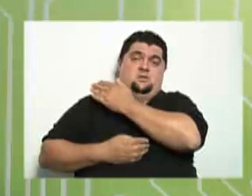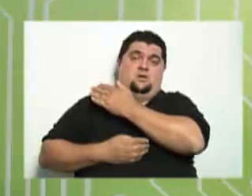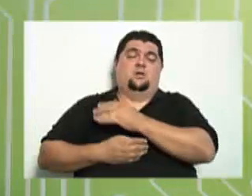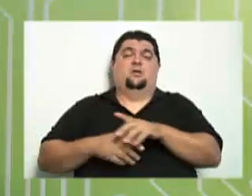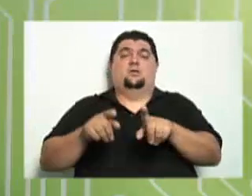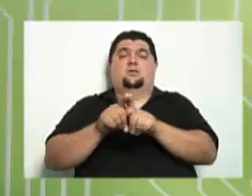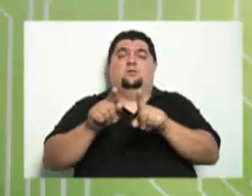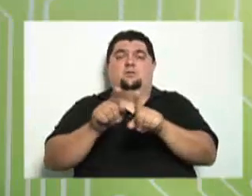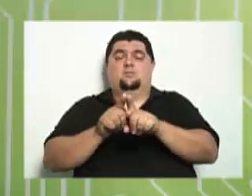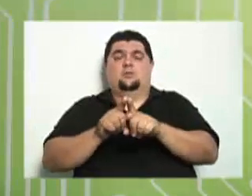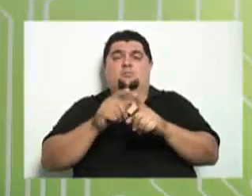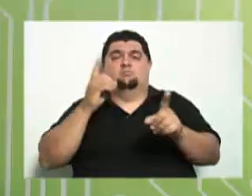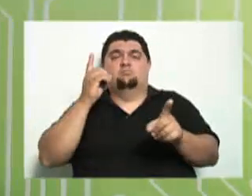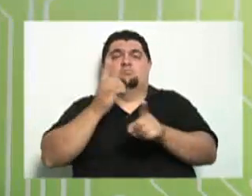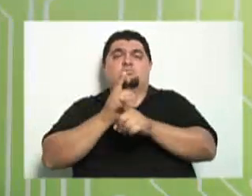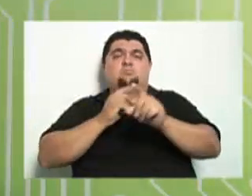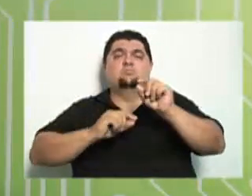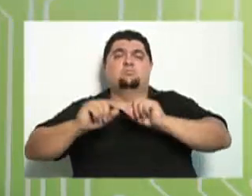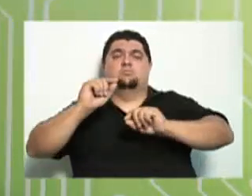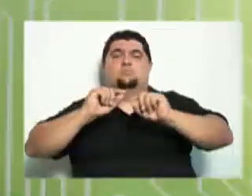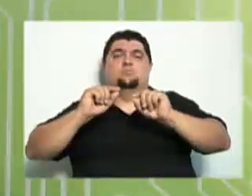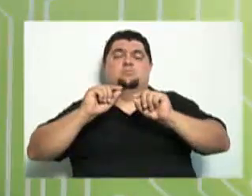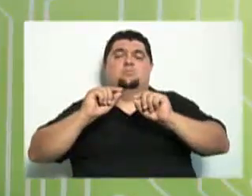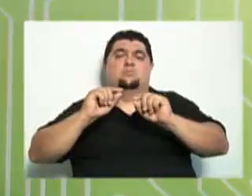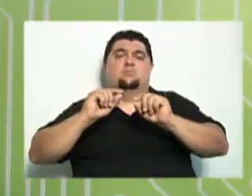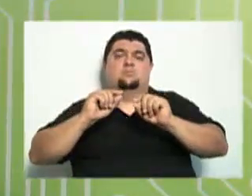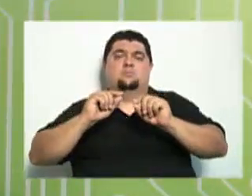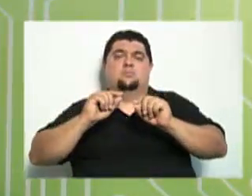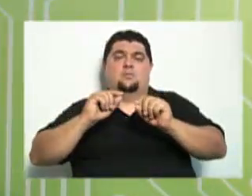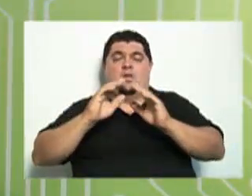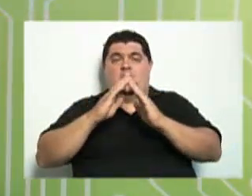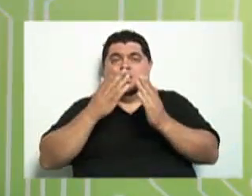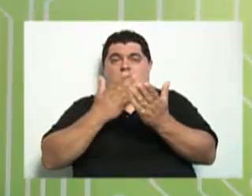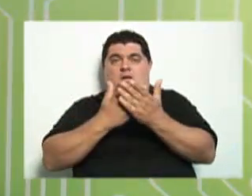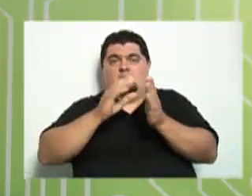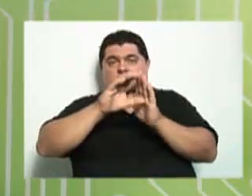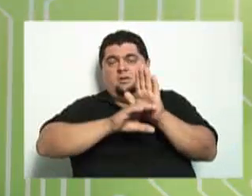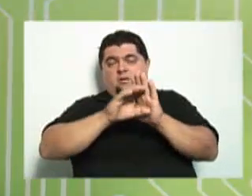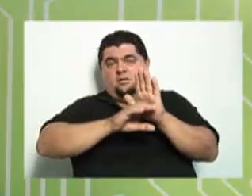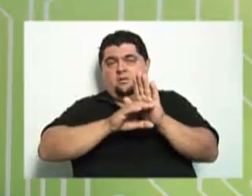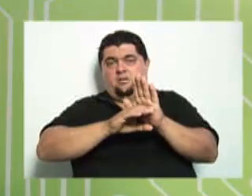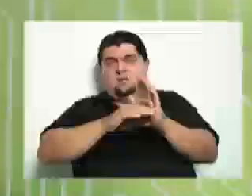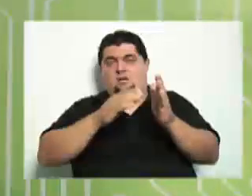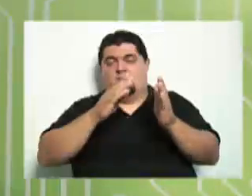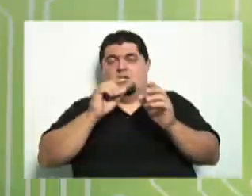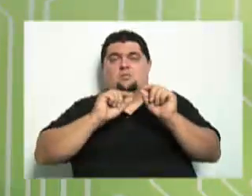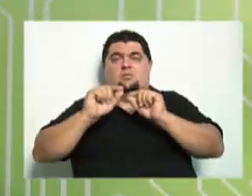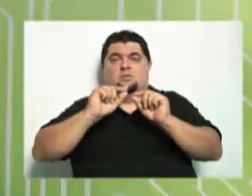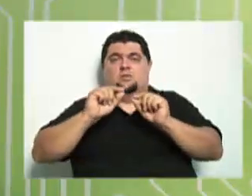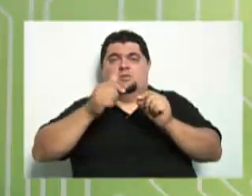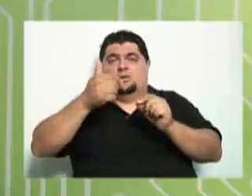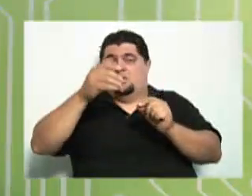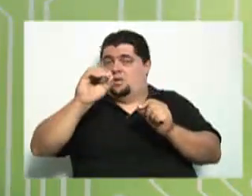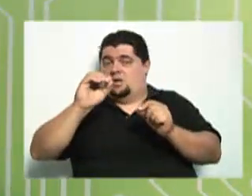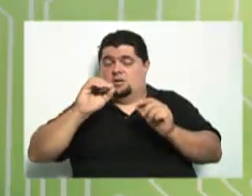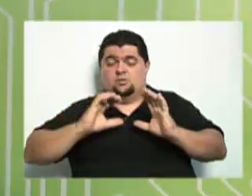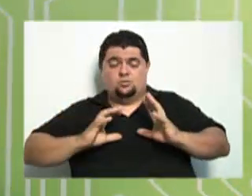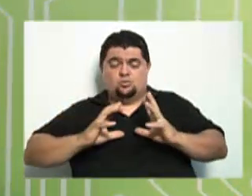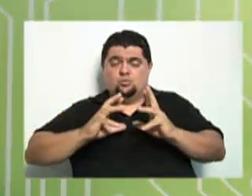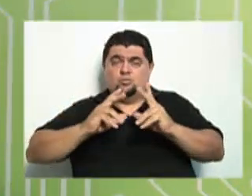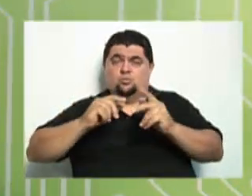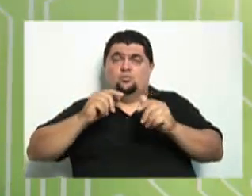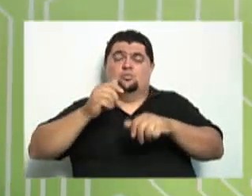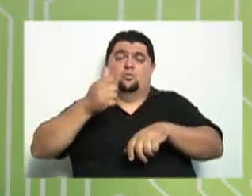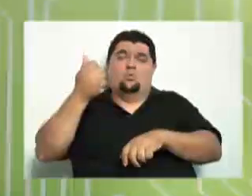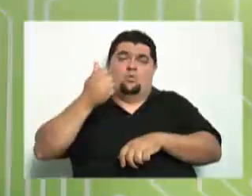vai encontrar disponível nesse material de casa, nesse capítulo de livro, todos esses 10 princípios que foram discutidos na